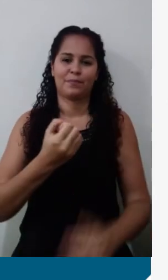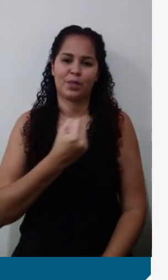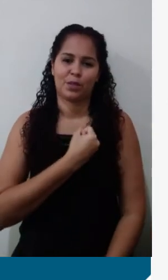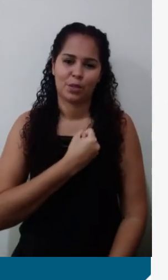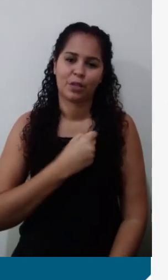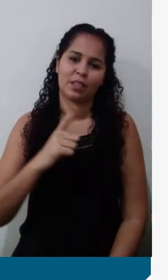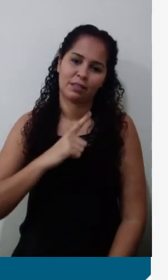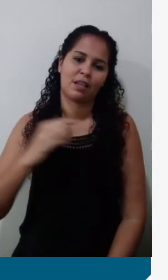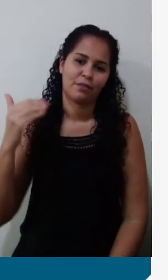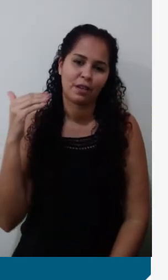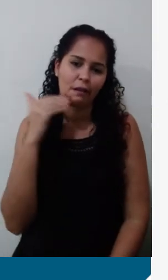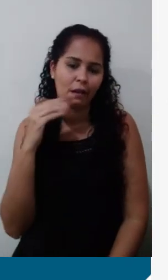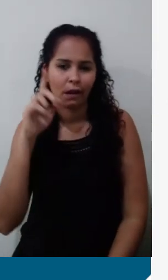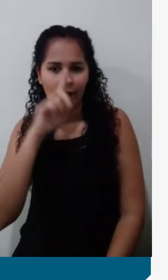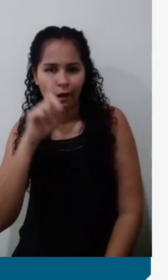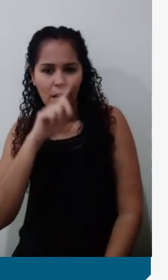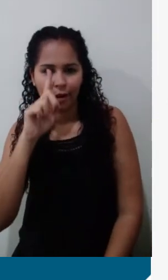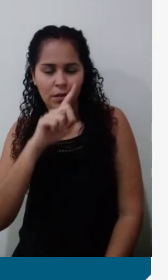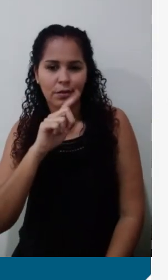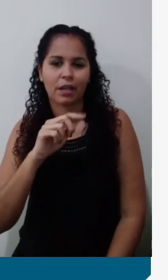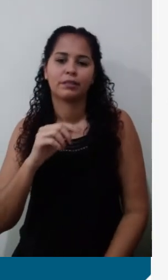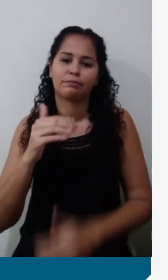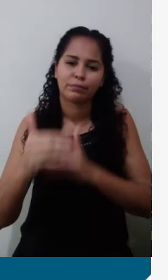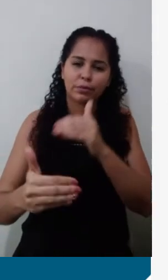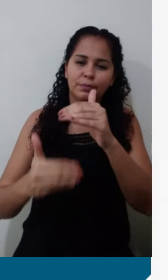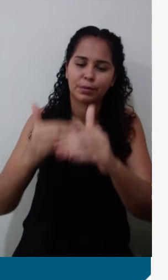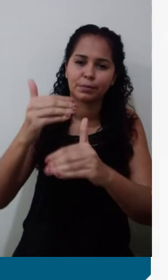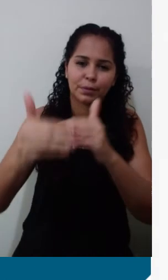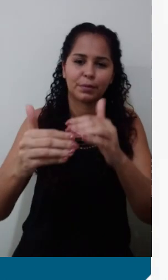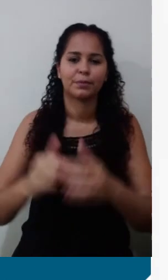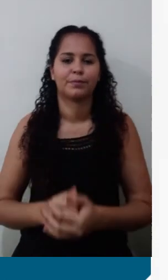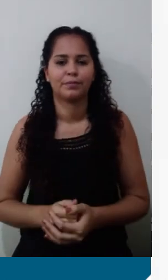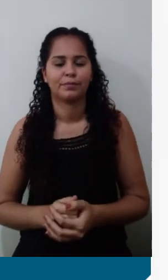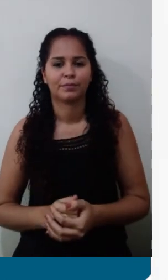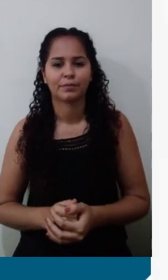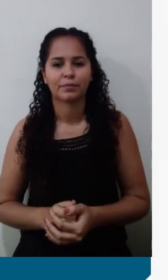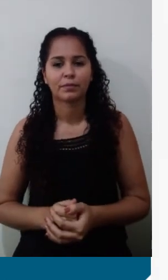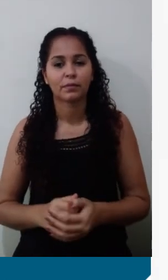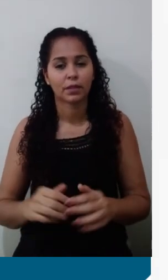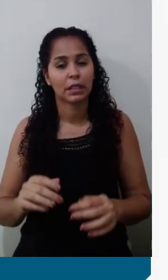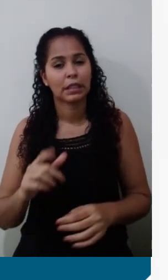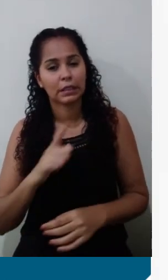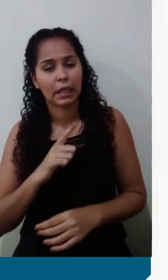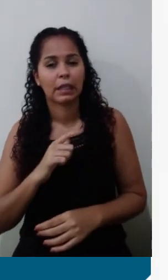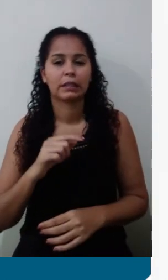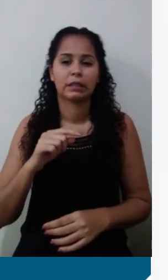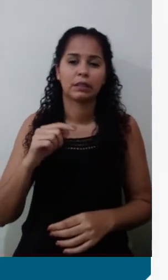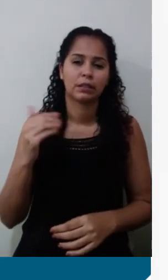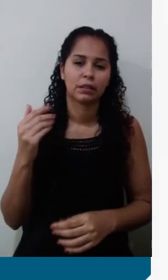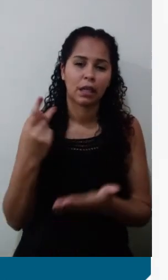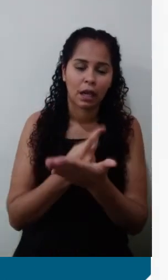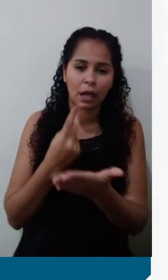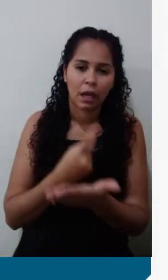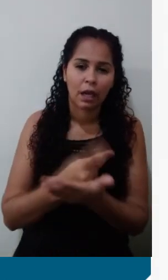outra falha, mas falhas que mantêm relação com a progressão textual. Guardem bem isso, tá bom? Uma falha ou outra